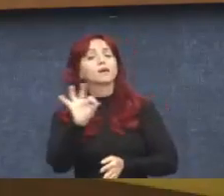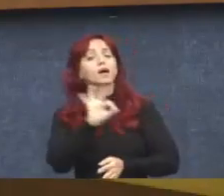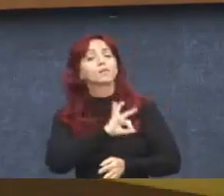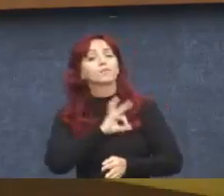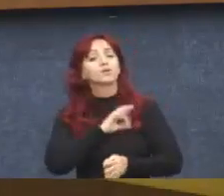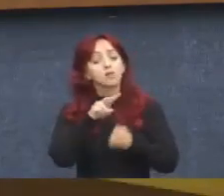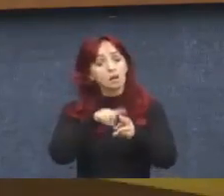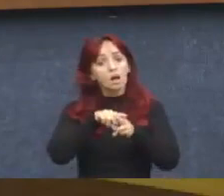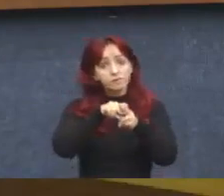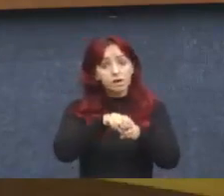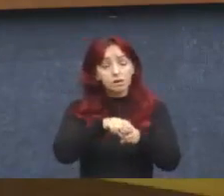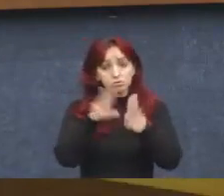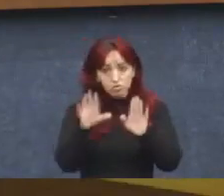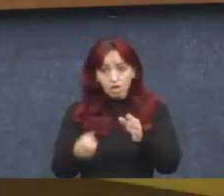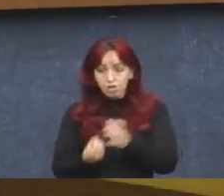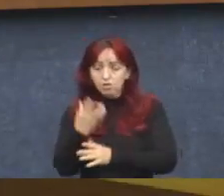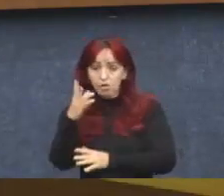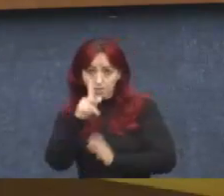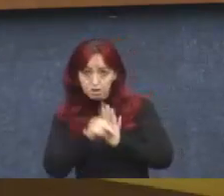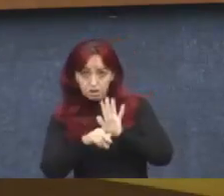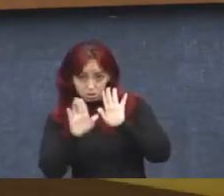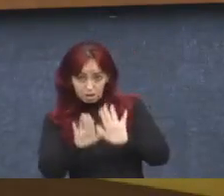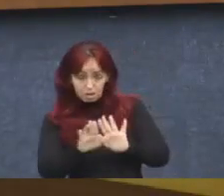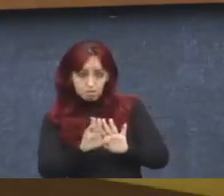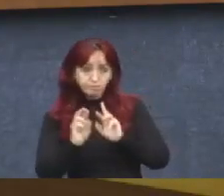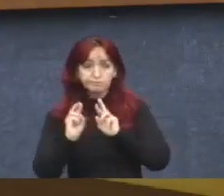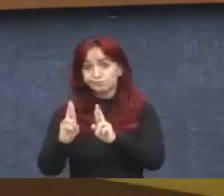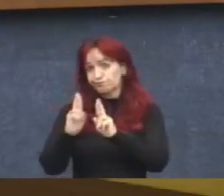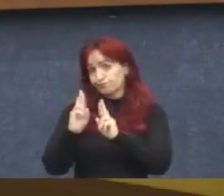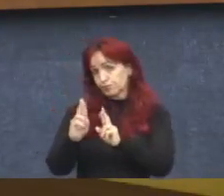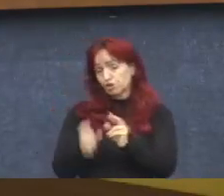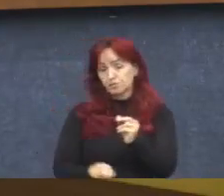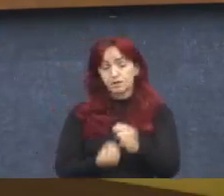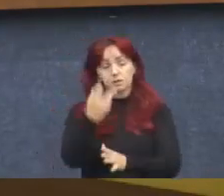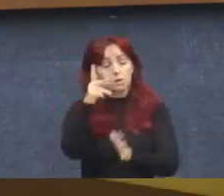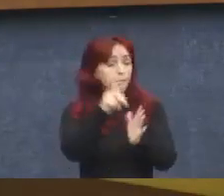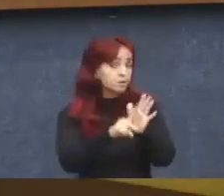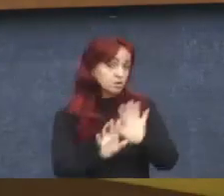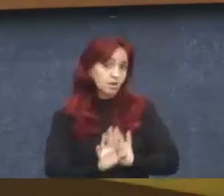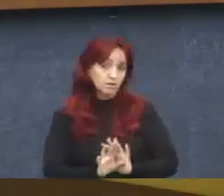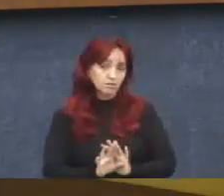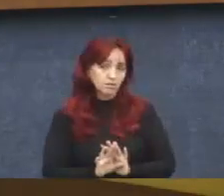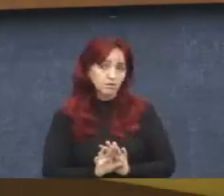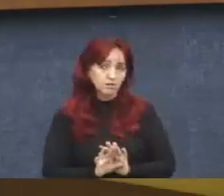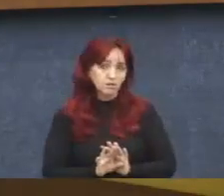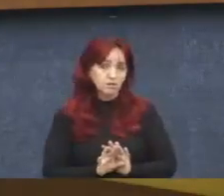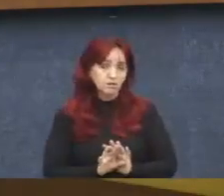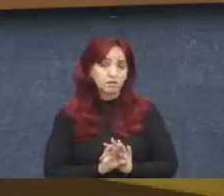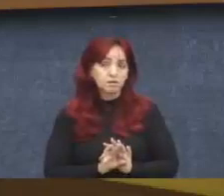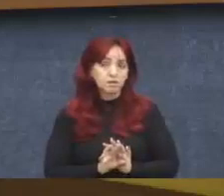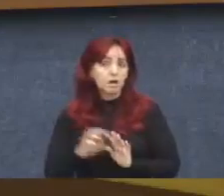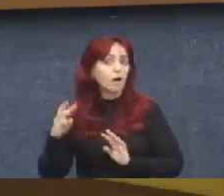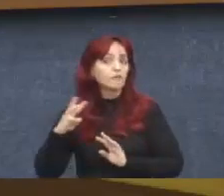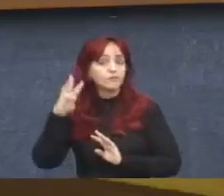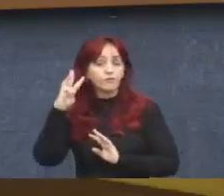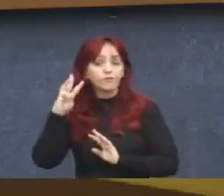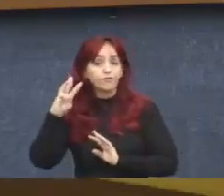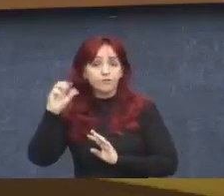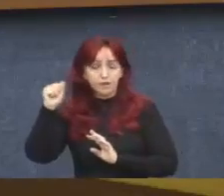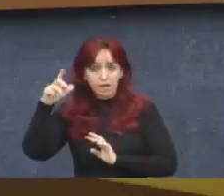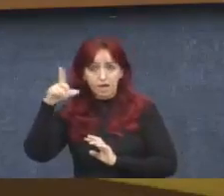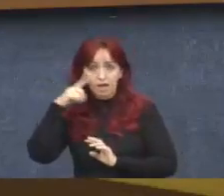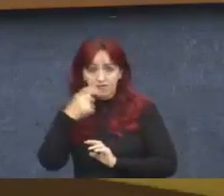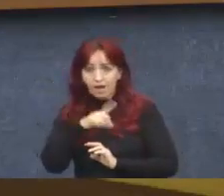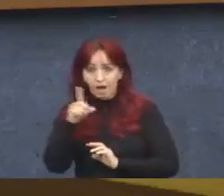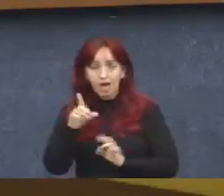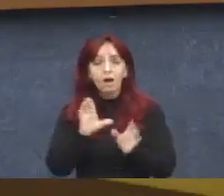plenário? Espero que faça. Espero que faça. Vai no Mineirão. Vanderlei vai lá hoje. Grande jogante.